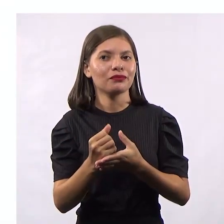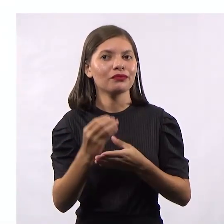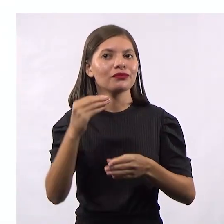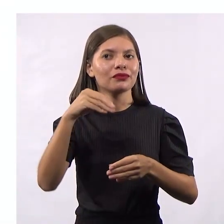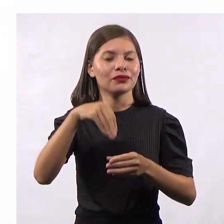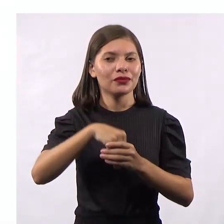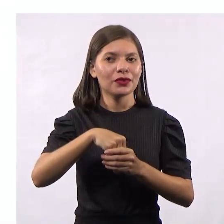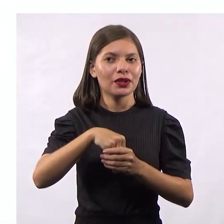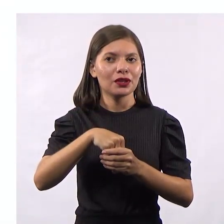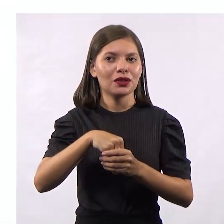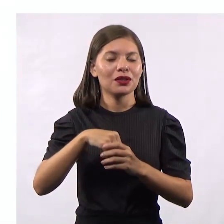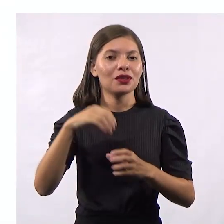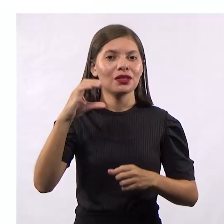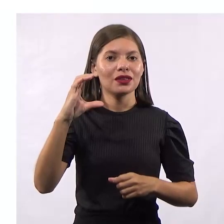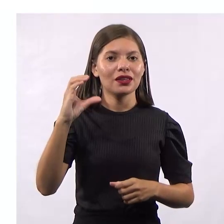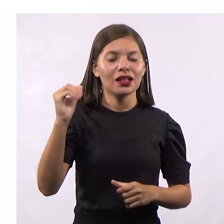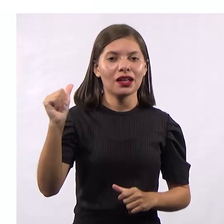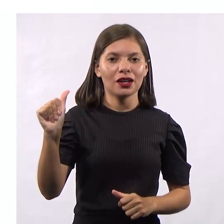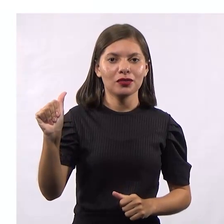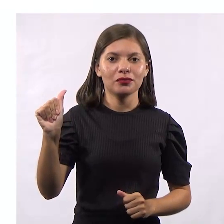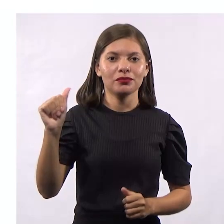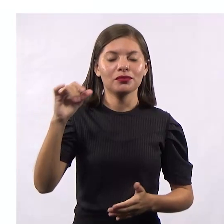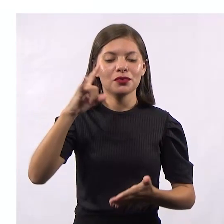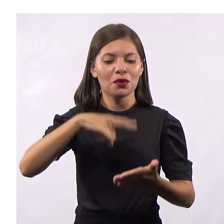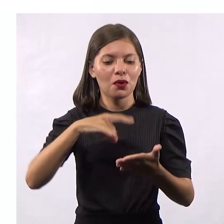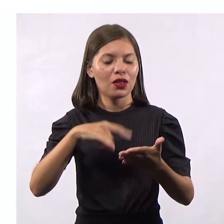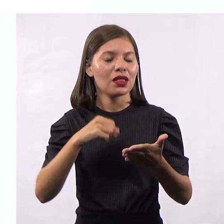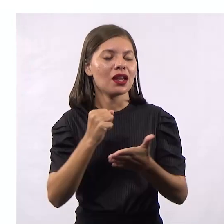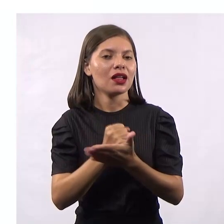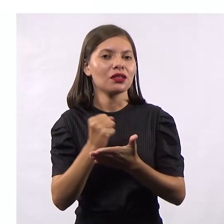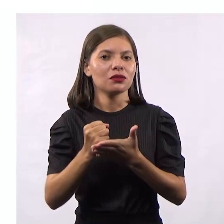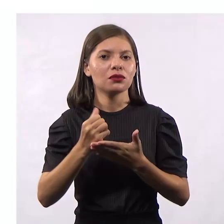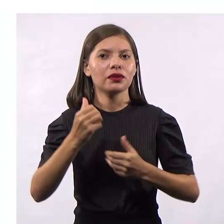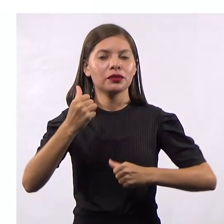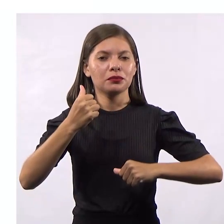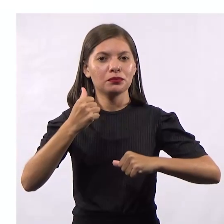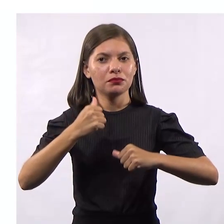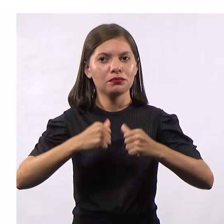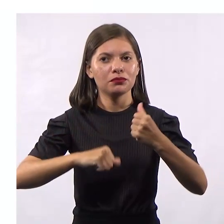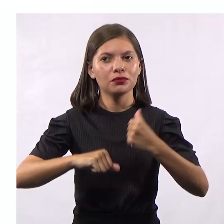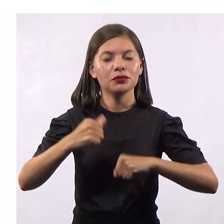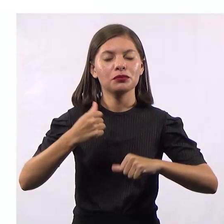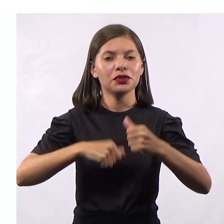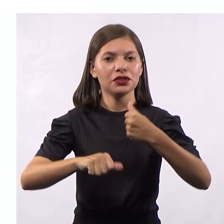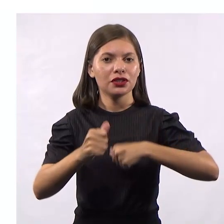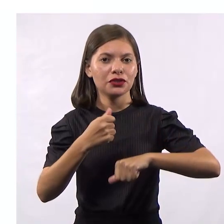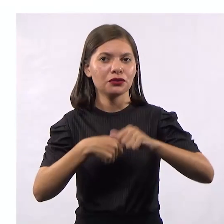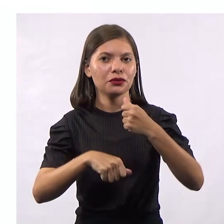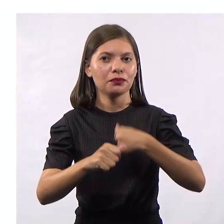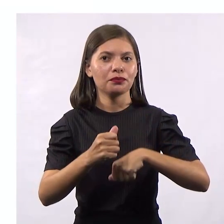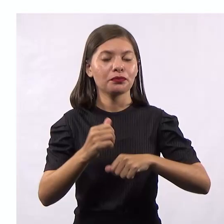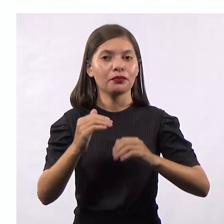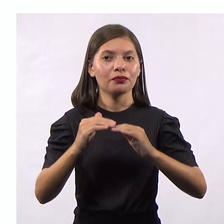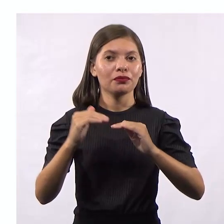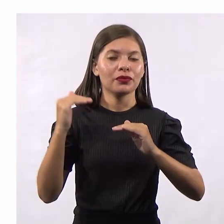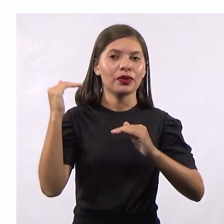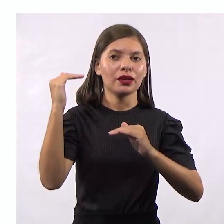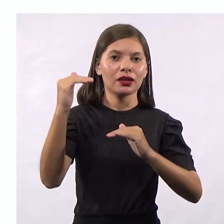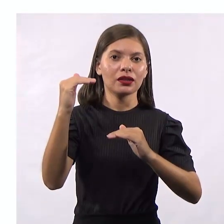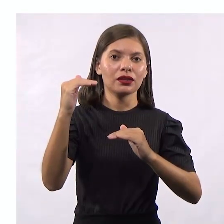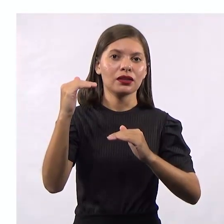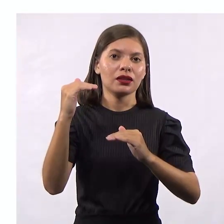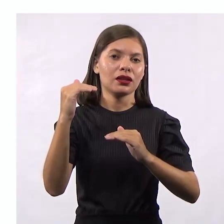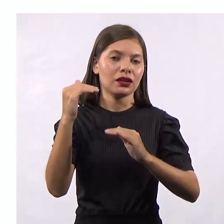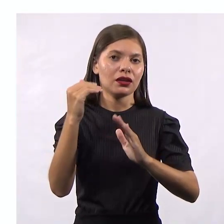contrato administrativo, ó, no CA, no contrato administrativo. Então, isso acontece muito, por exemplo, a administração vai aumentar a alíquota